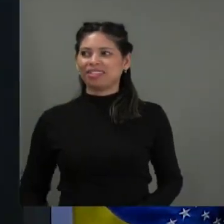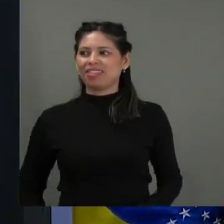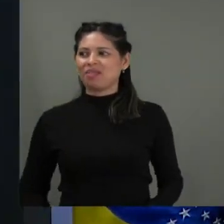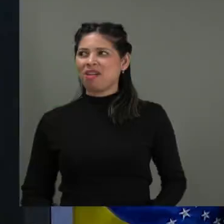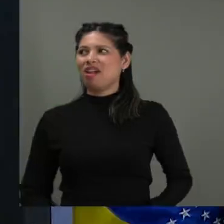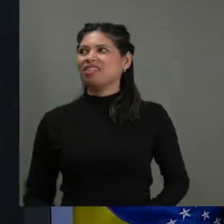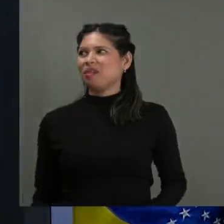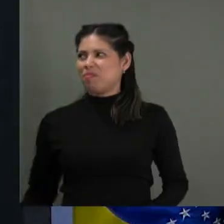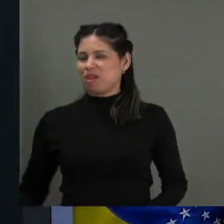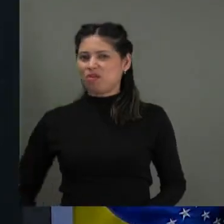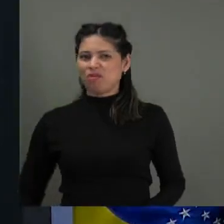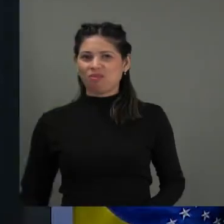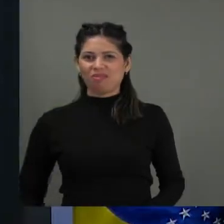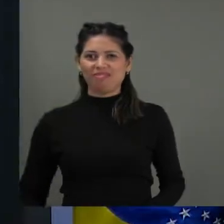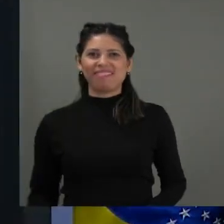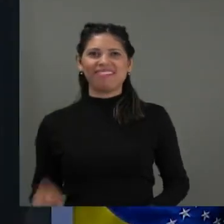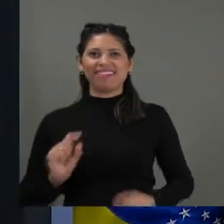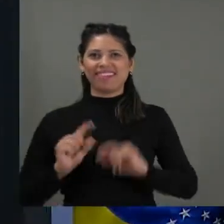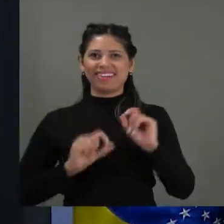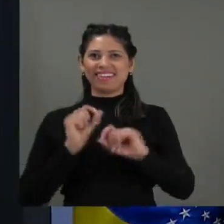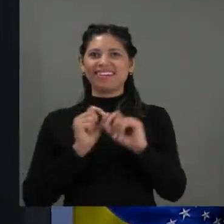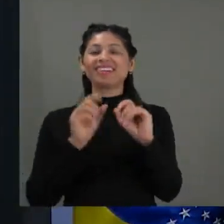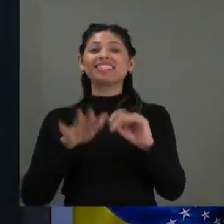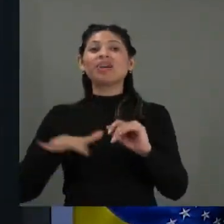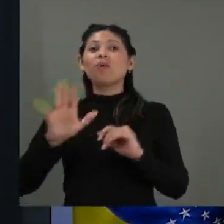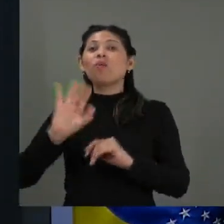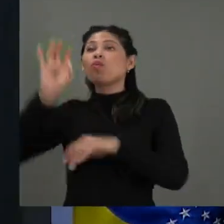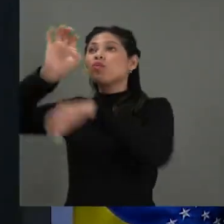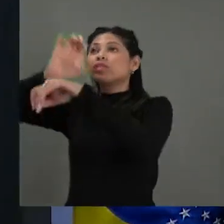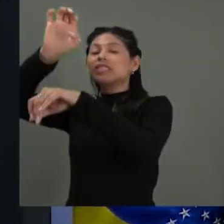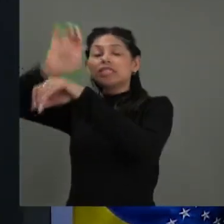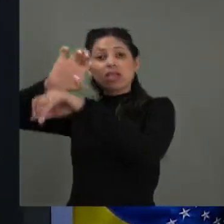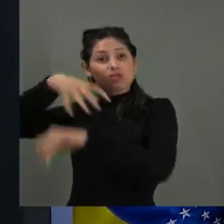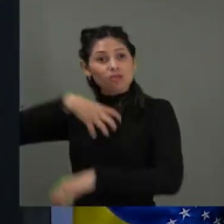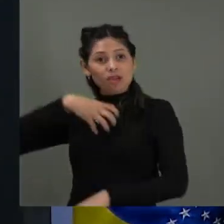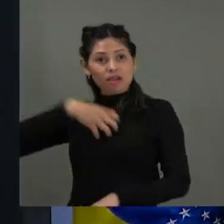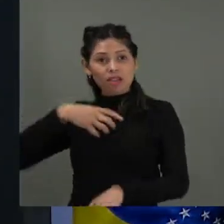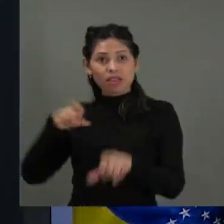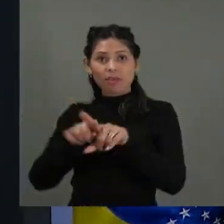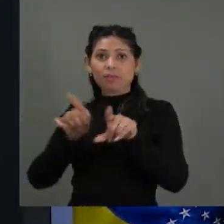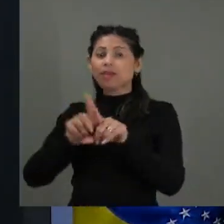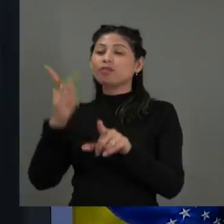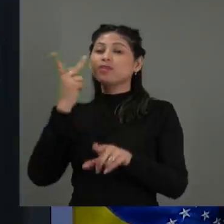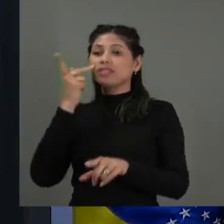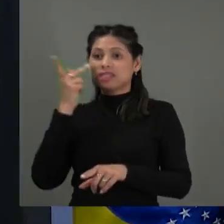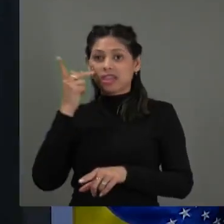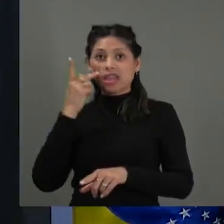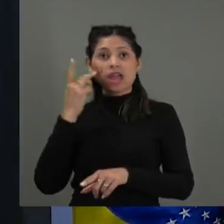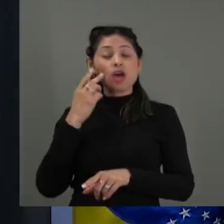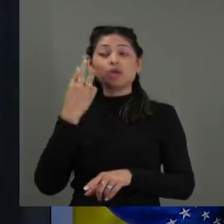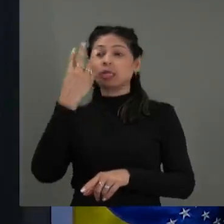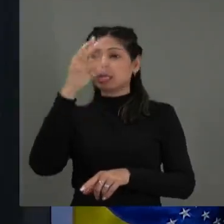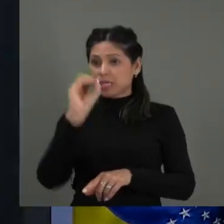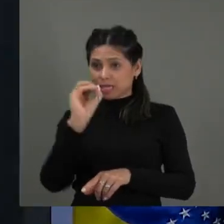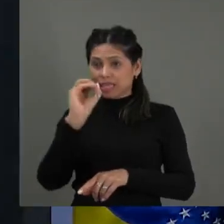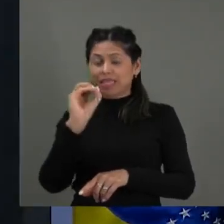No Nordeste, especialmente Bahia e Ceará, é 30. 3 vezes